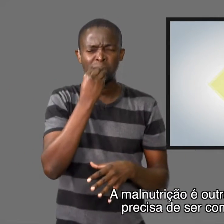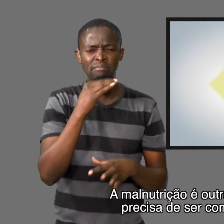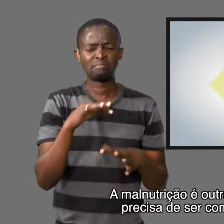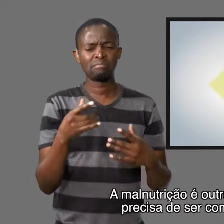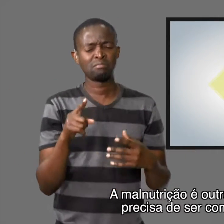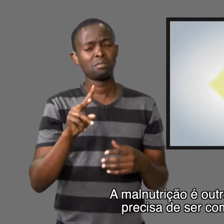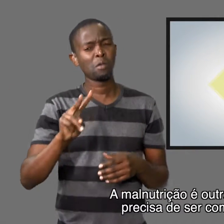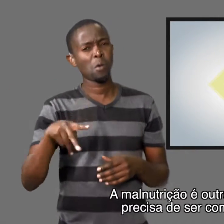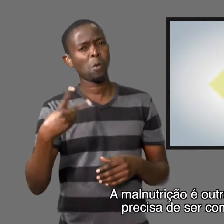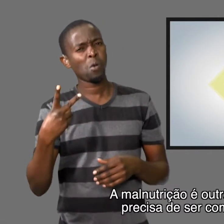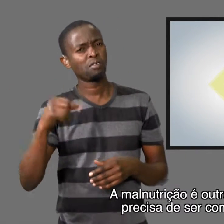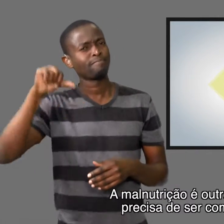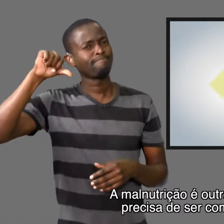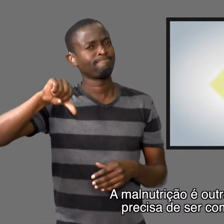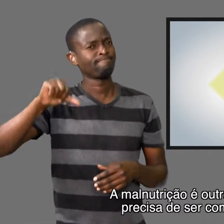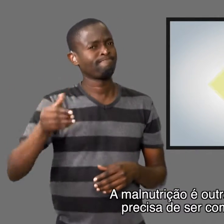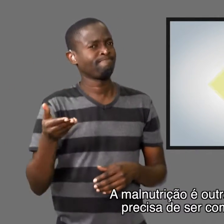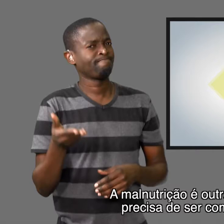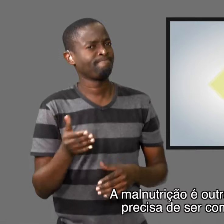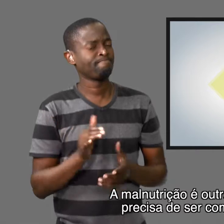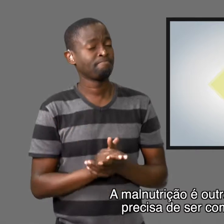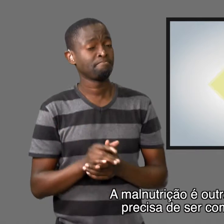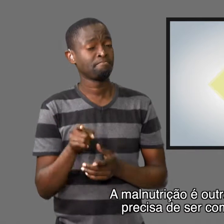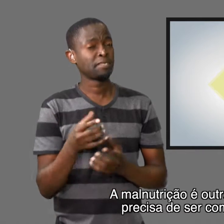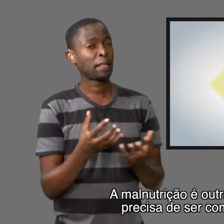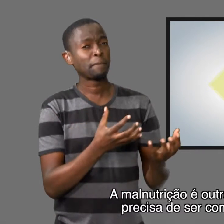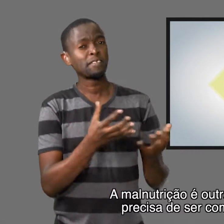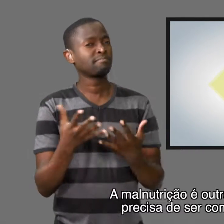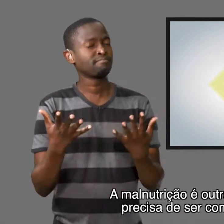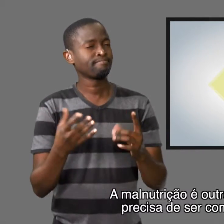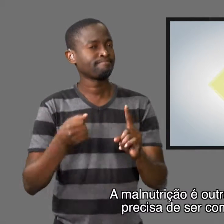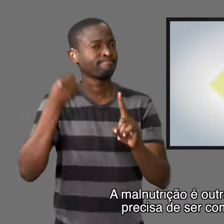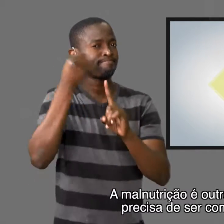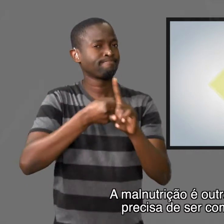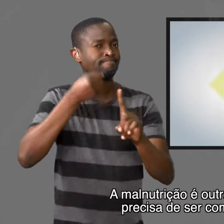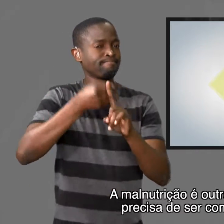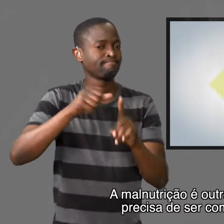A malnutrição é outro mal que precisa de ser combatido.